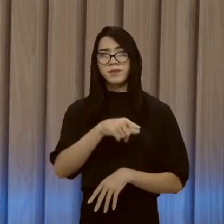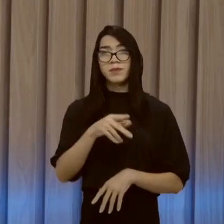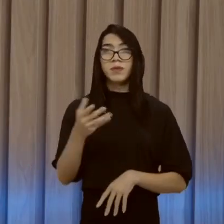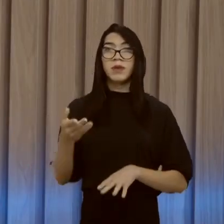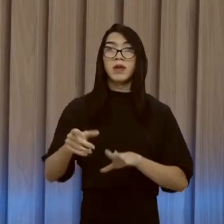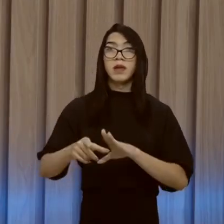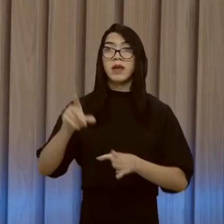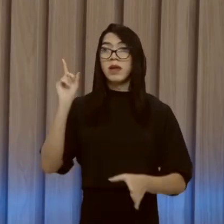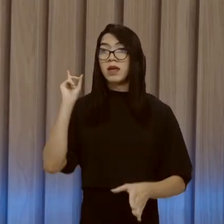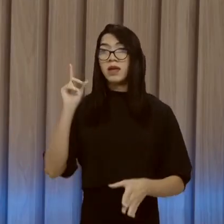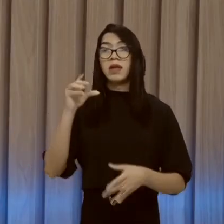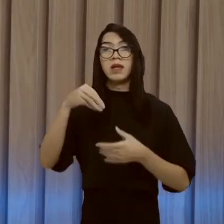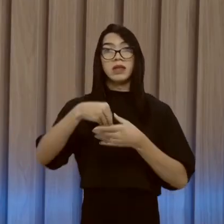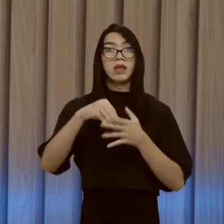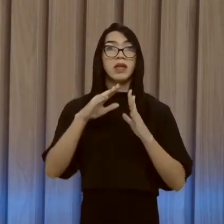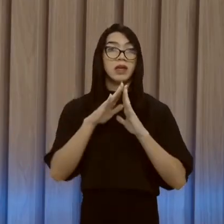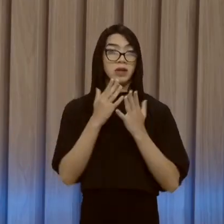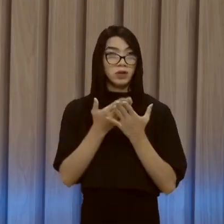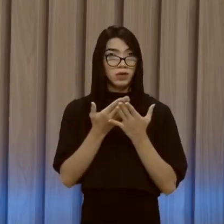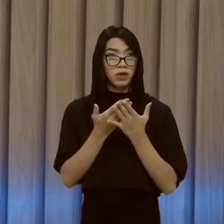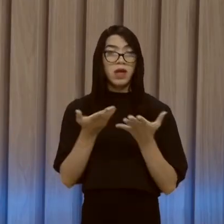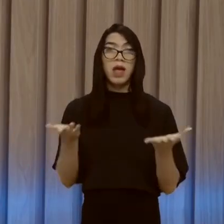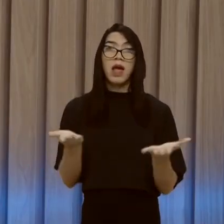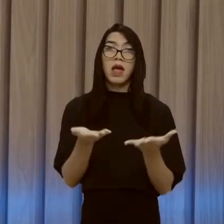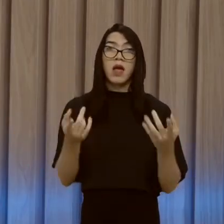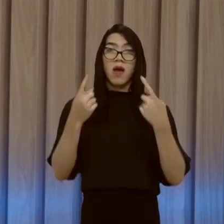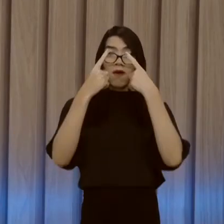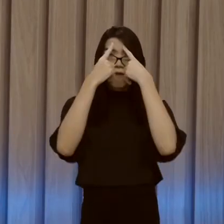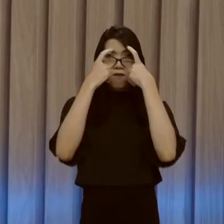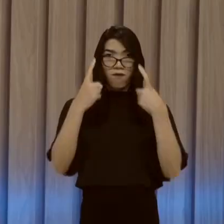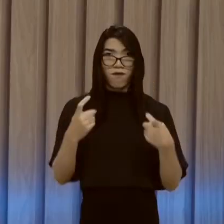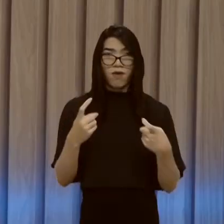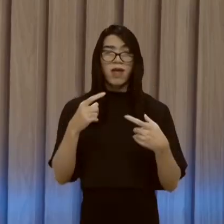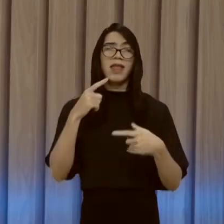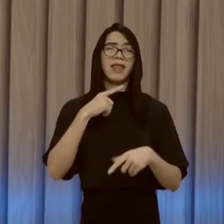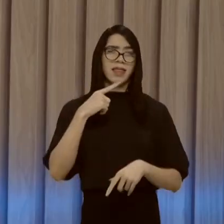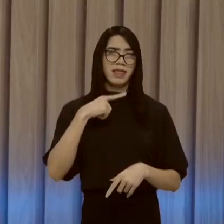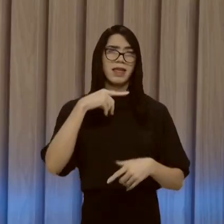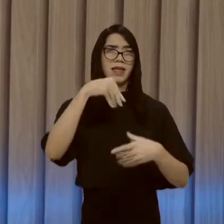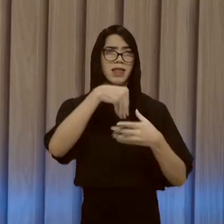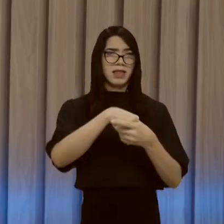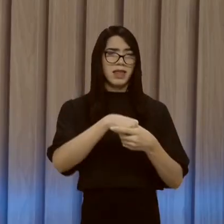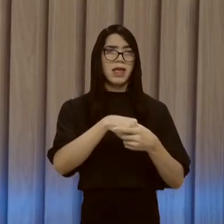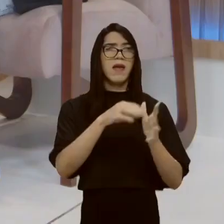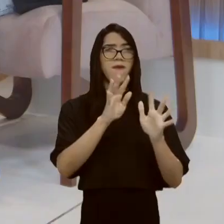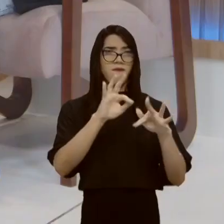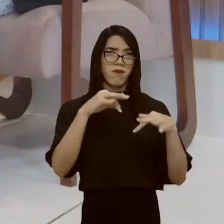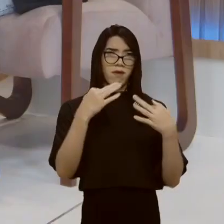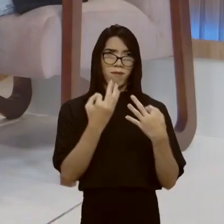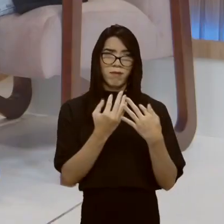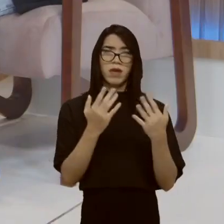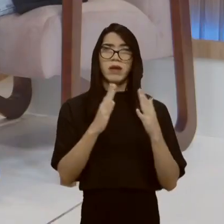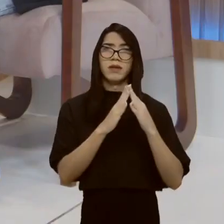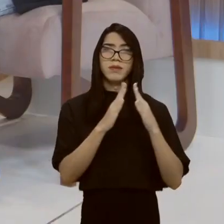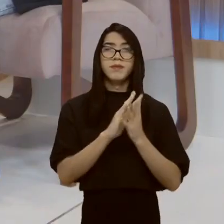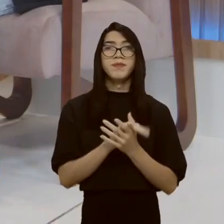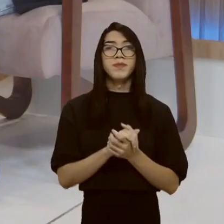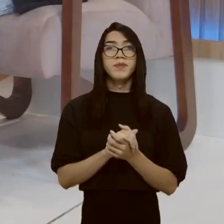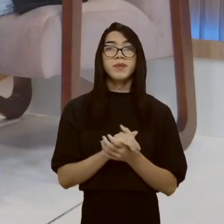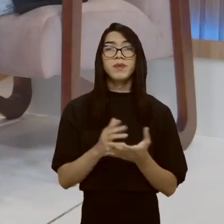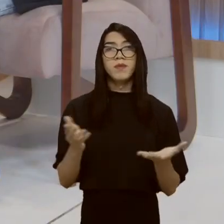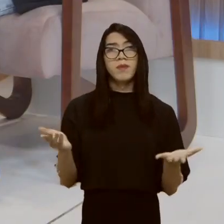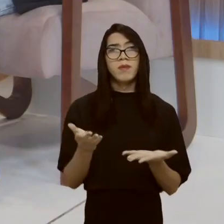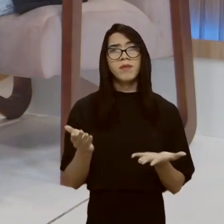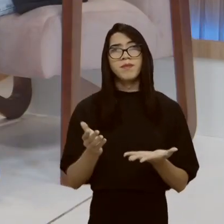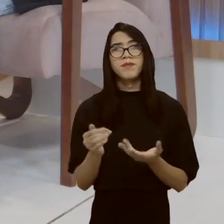acontecia muito nas escolas e agora essa violência ela está sendo transferida para dentro de casa, né? E a gente fica se questionando, né? Porque quando a gente